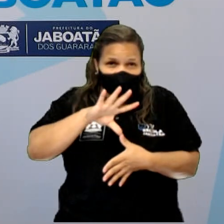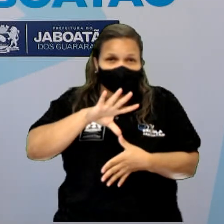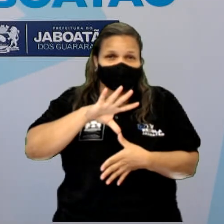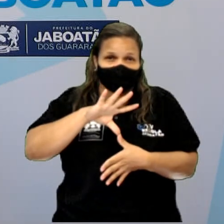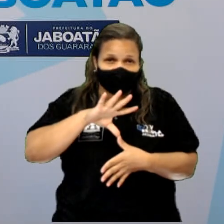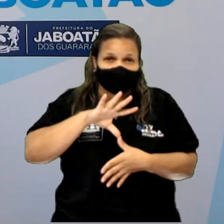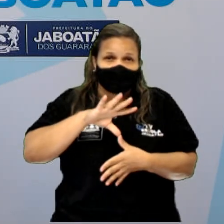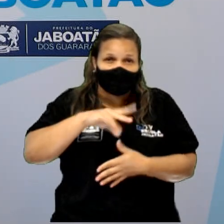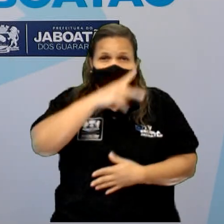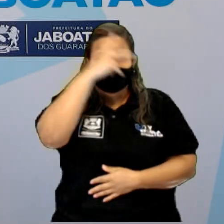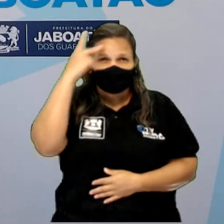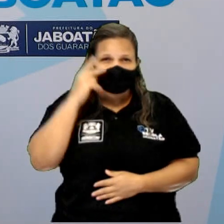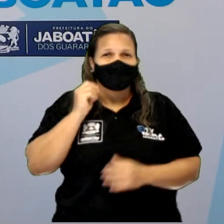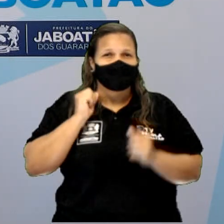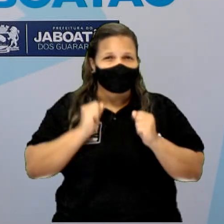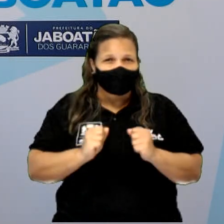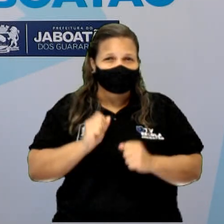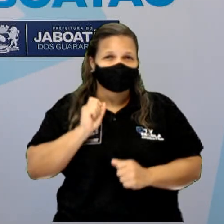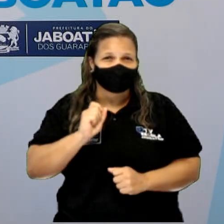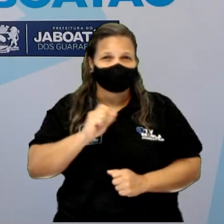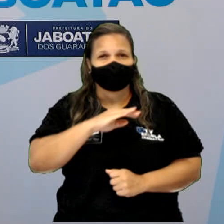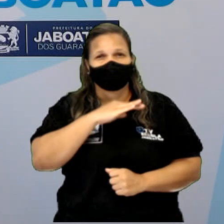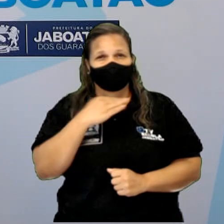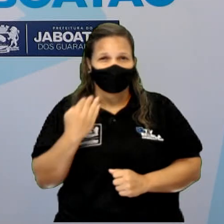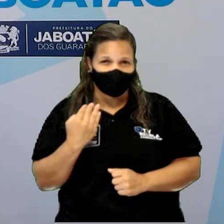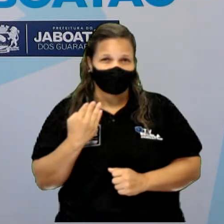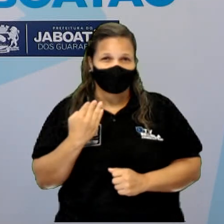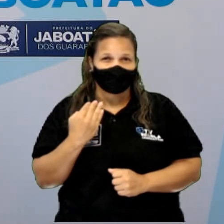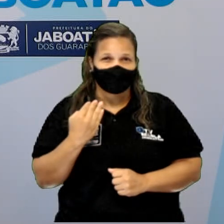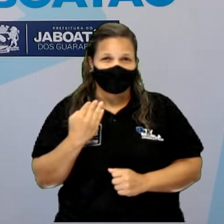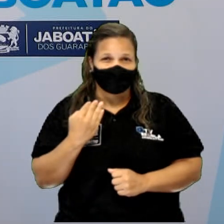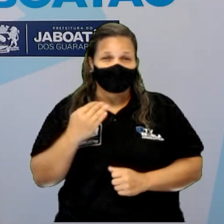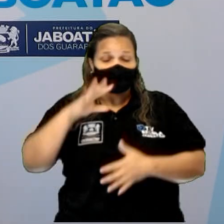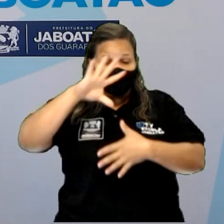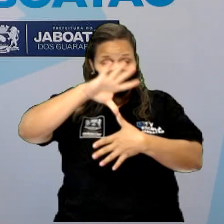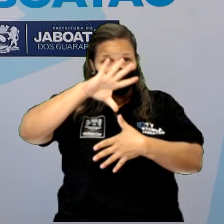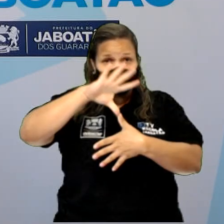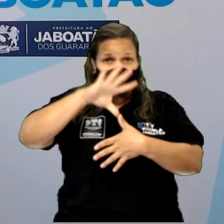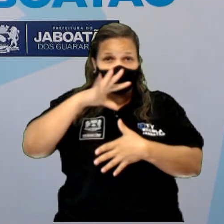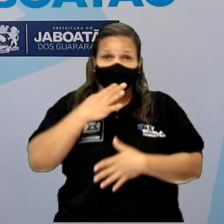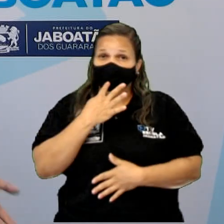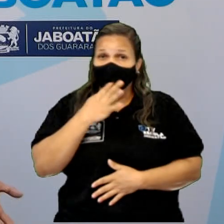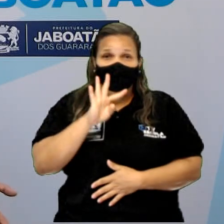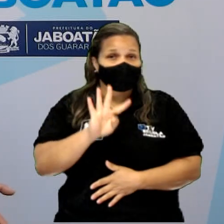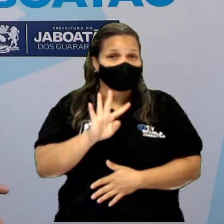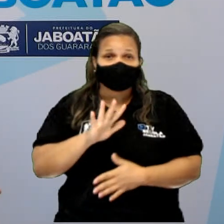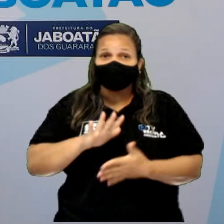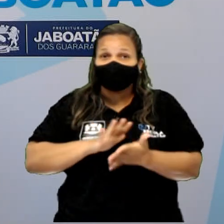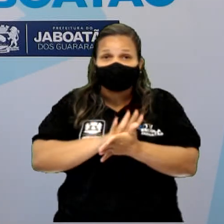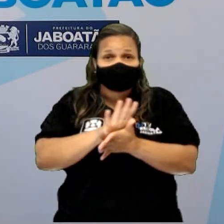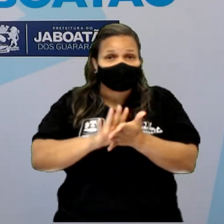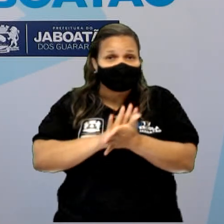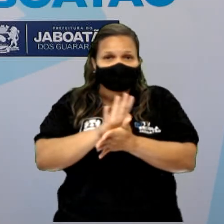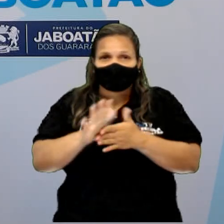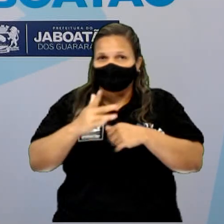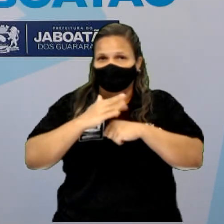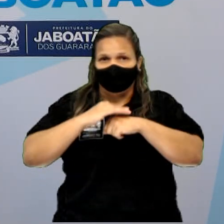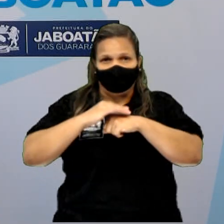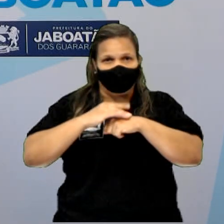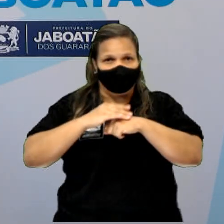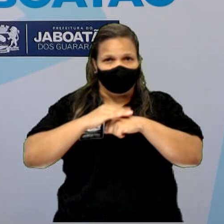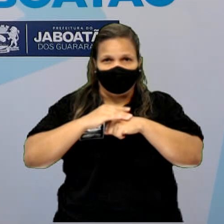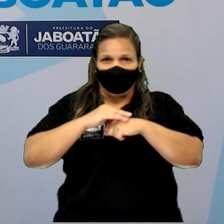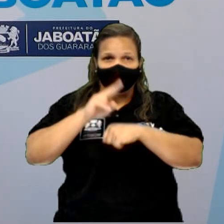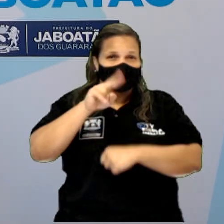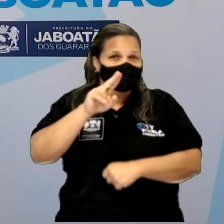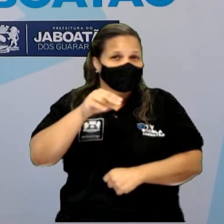se renova, os americanos, eles não conheciam. Os nativos americanos nunca tomaram um resfriado na vida. E os europeus, quando